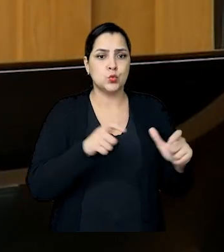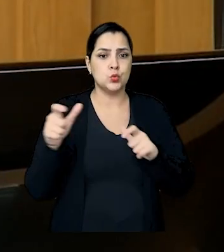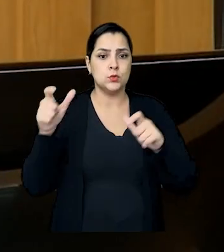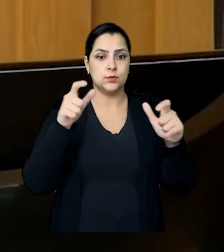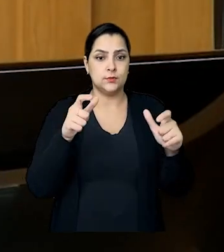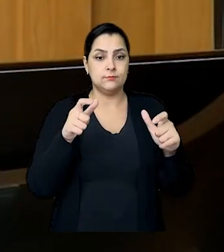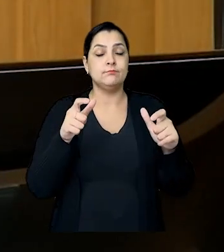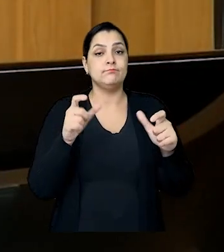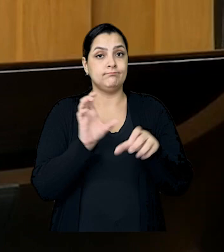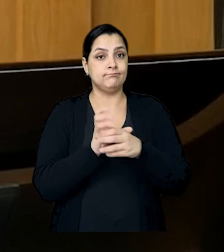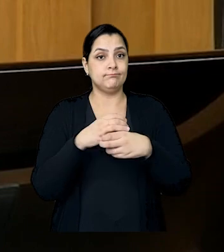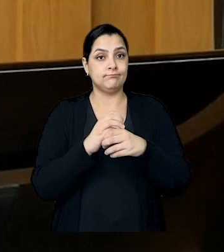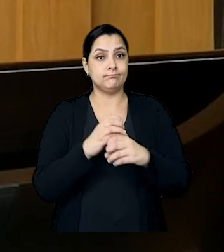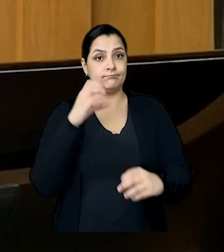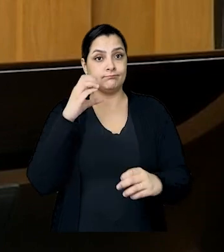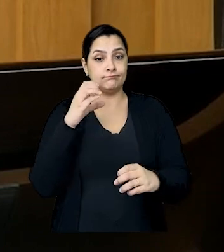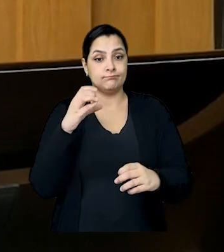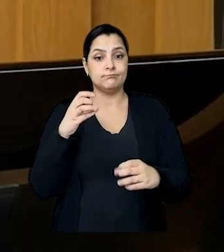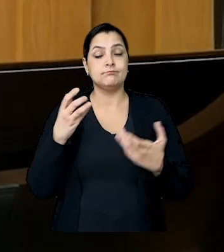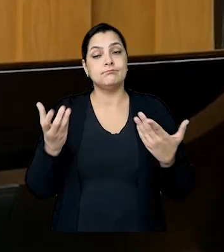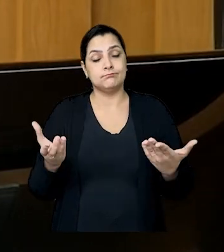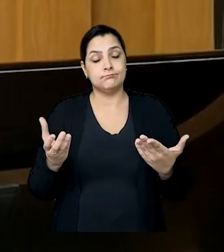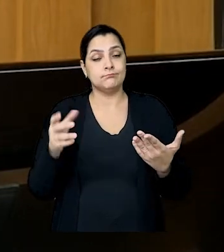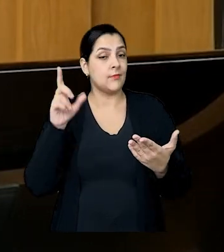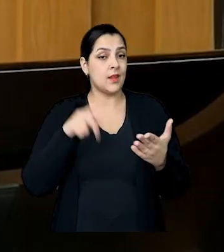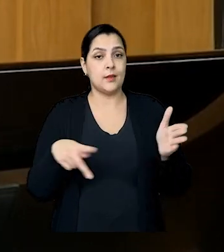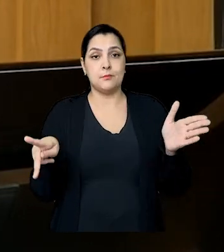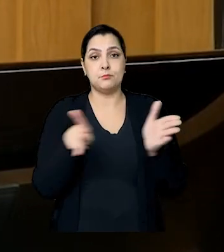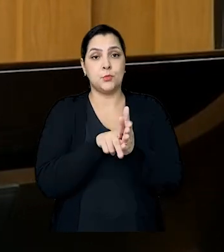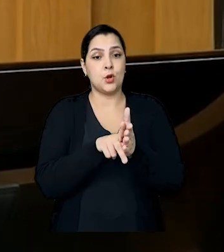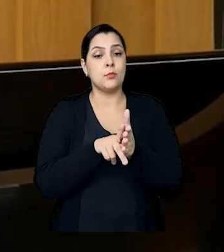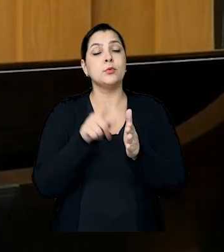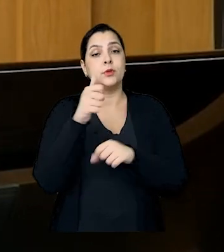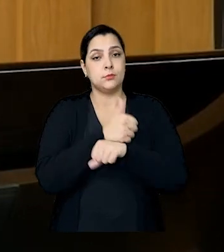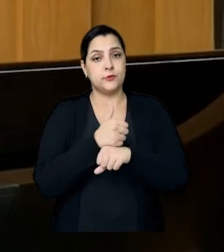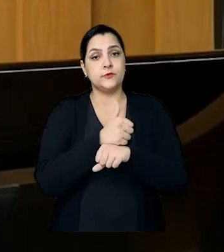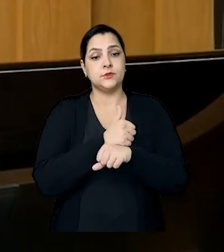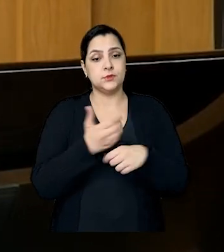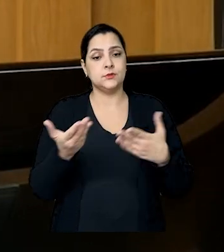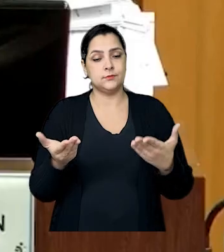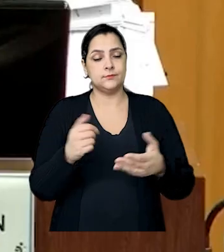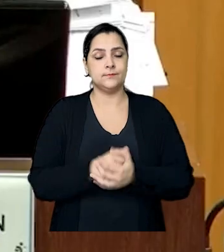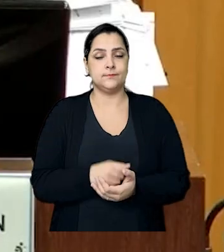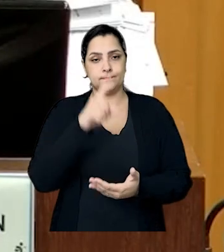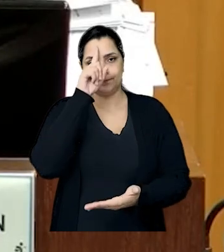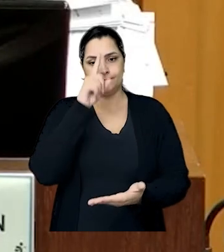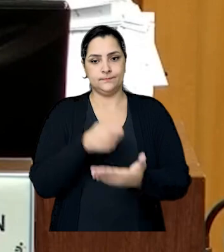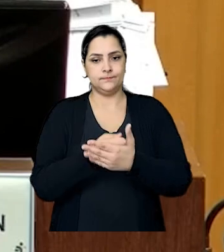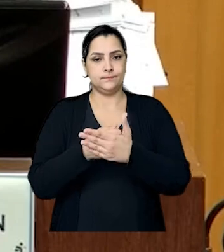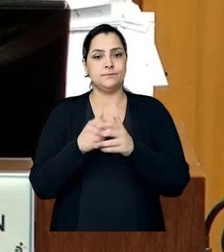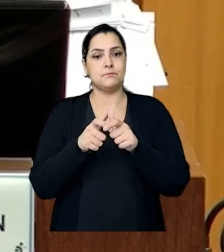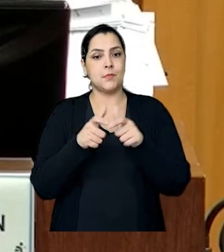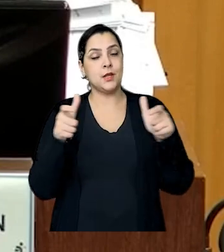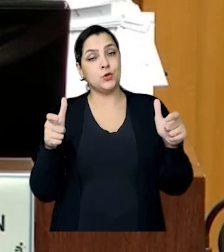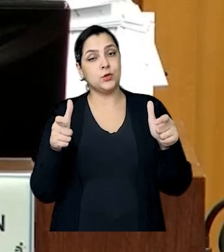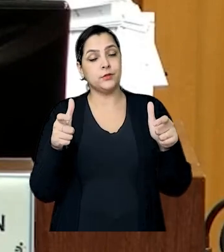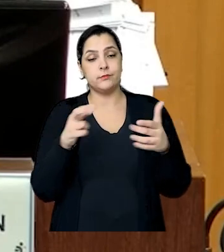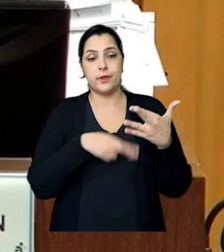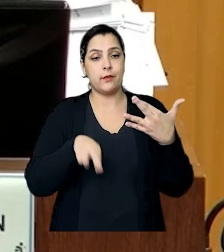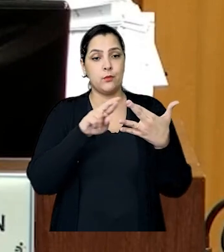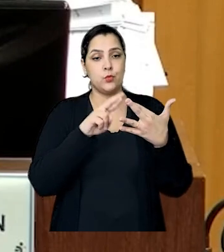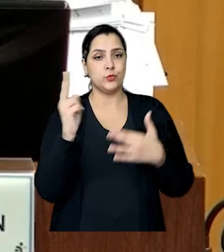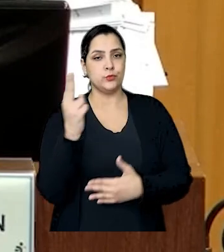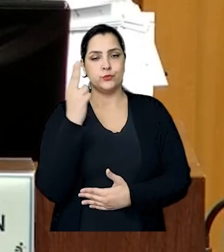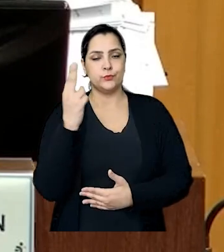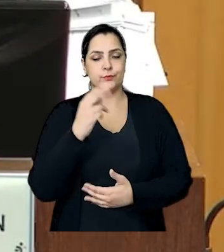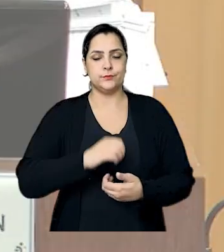locais em se tratando de um engenheiro de campo é uma característica marcante da profissão A decisão foi por maioria e